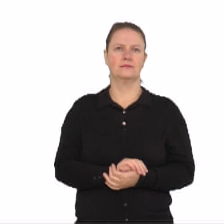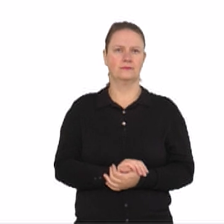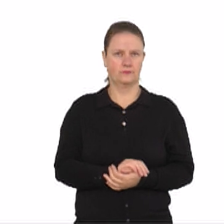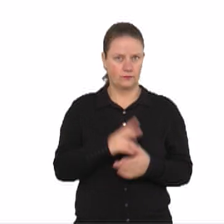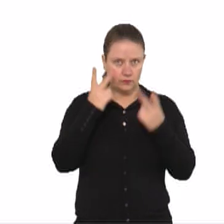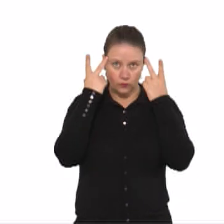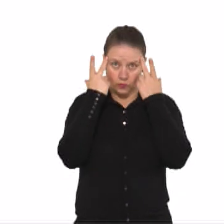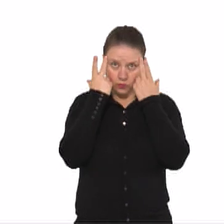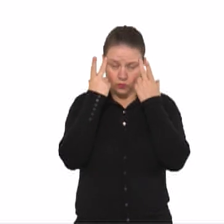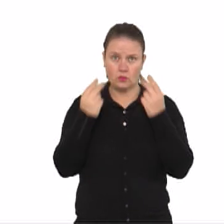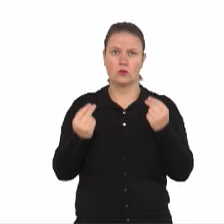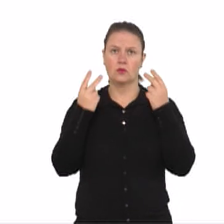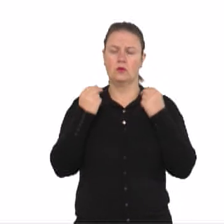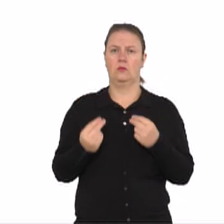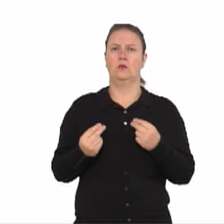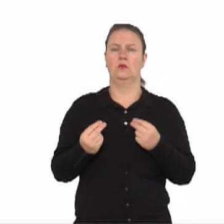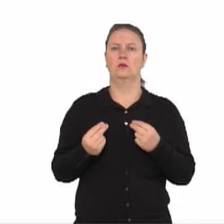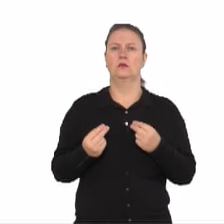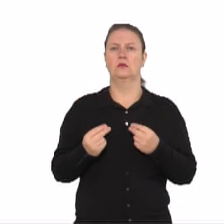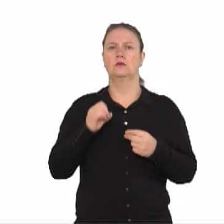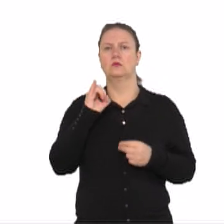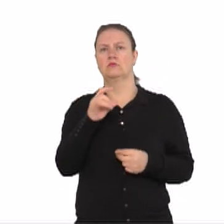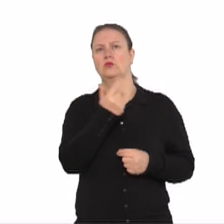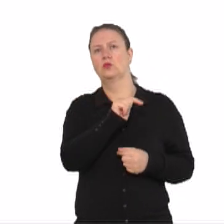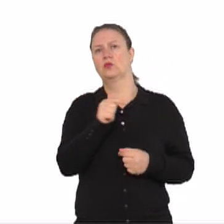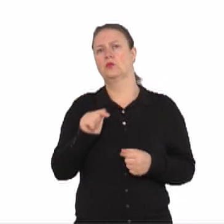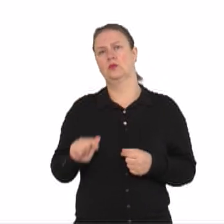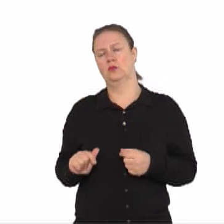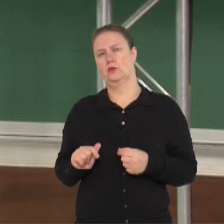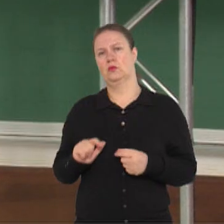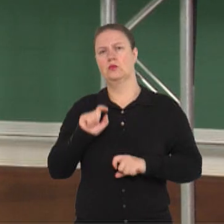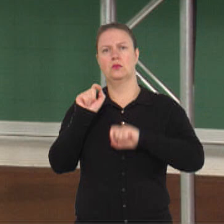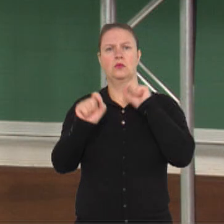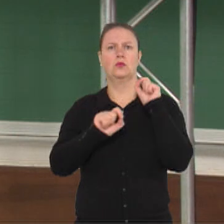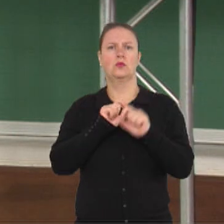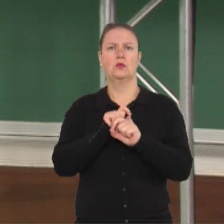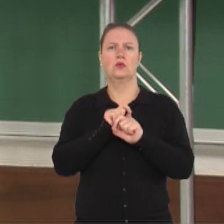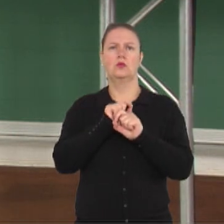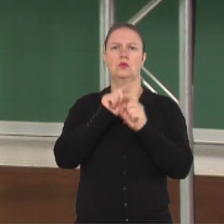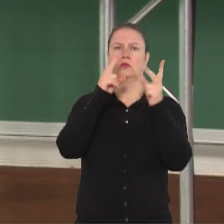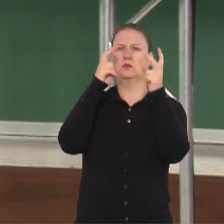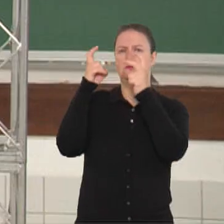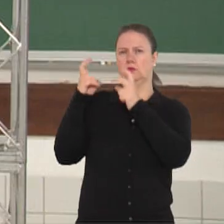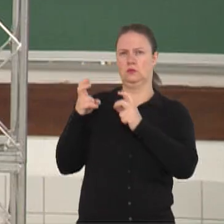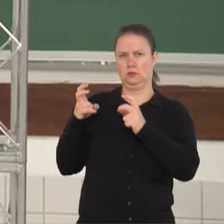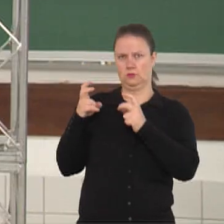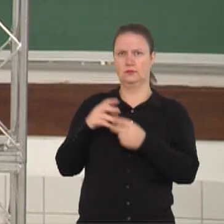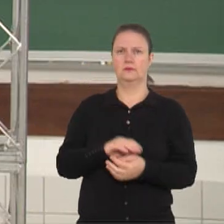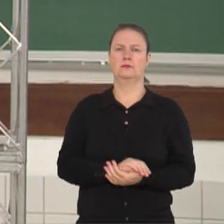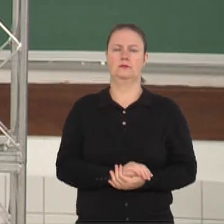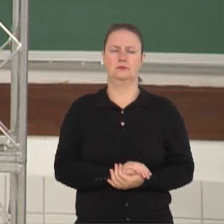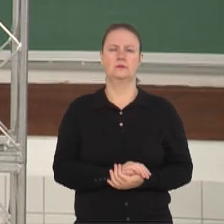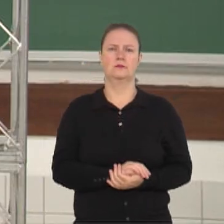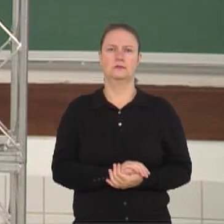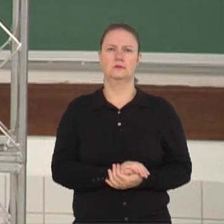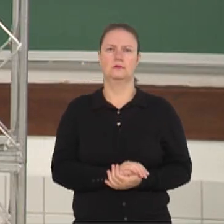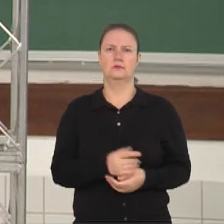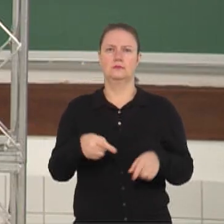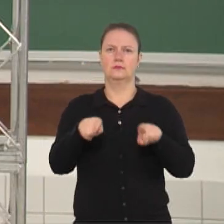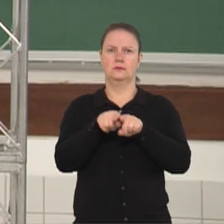Normalmente, quando você não tem esse termo, você identifica o coeficiente como nulo, igual a